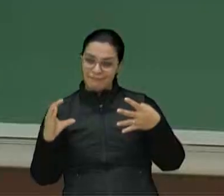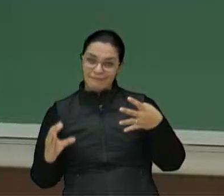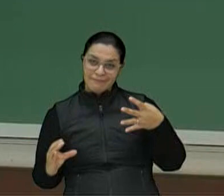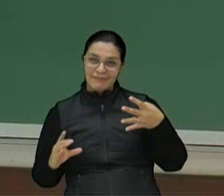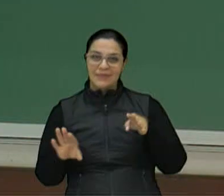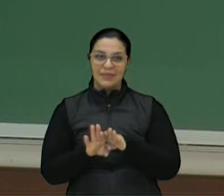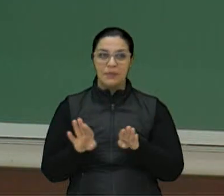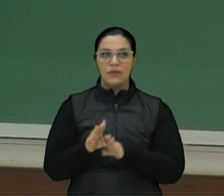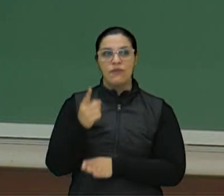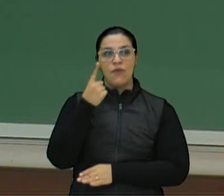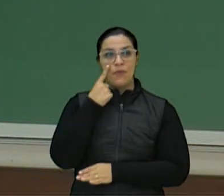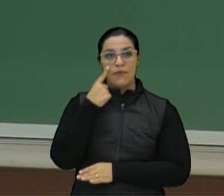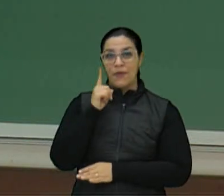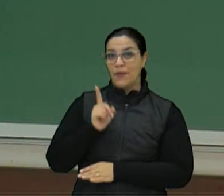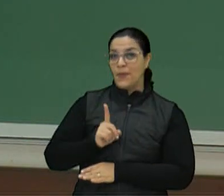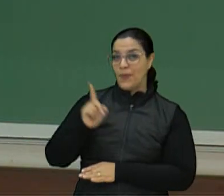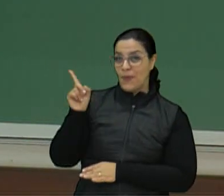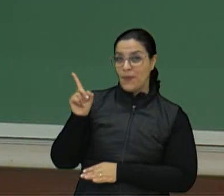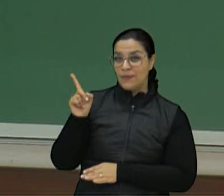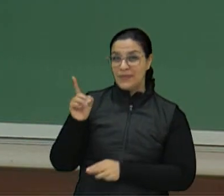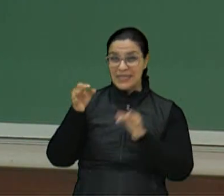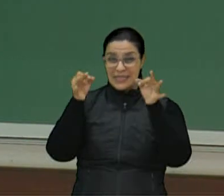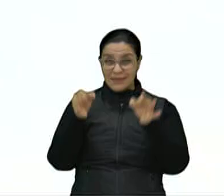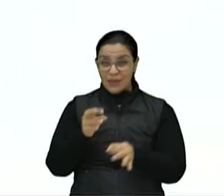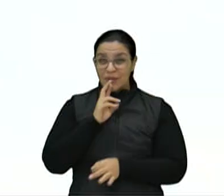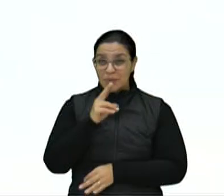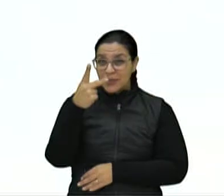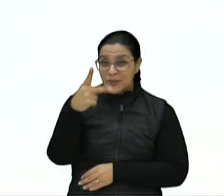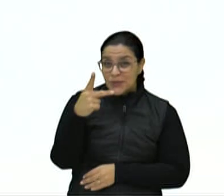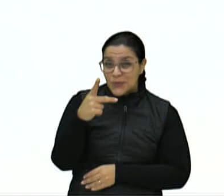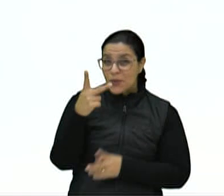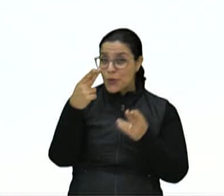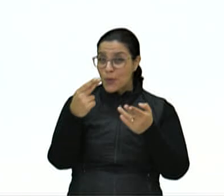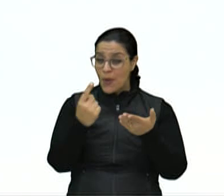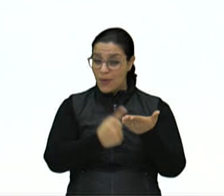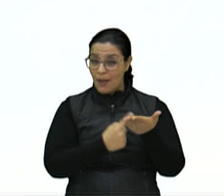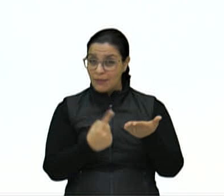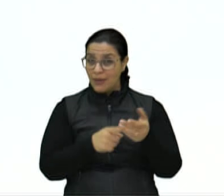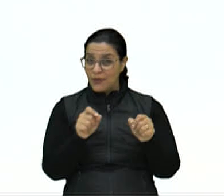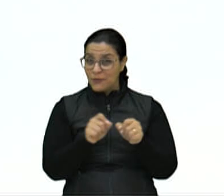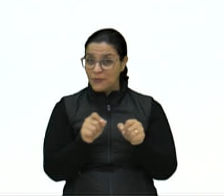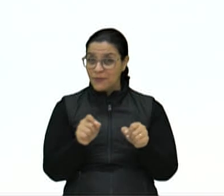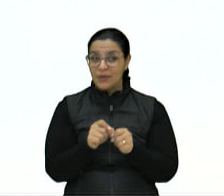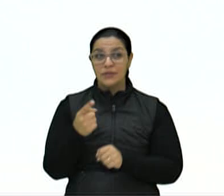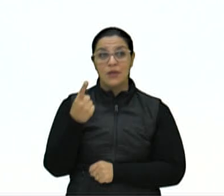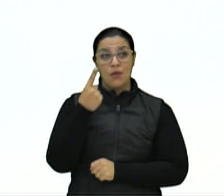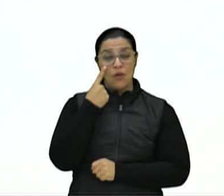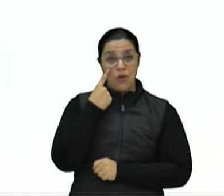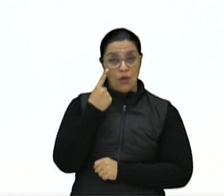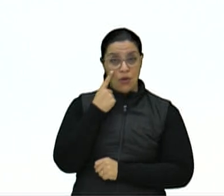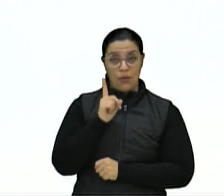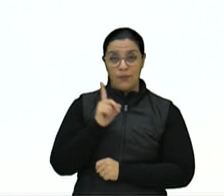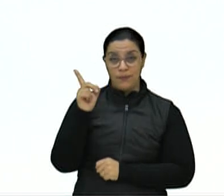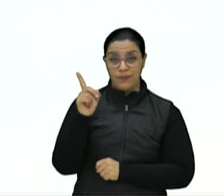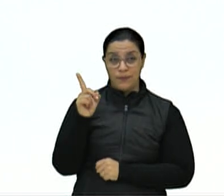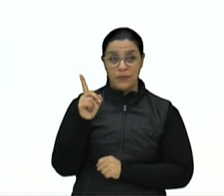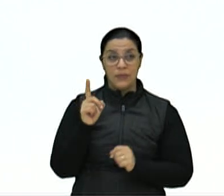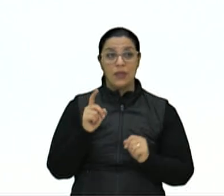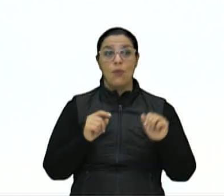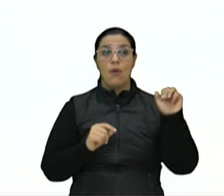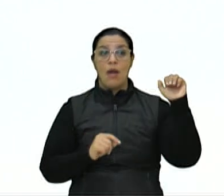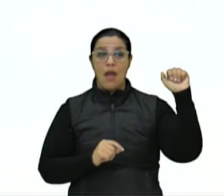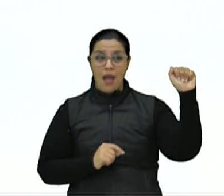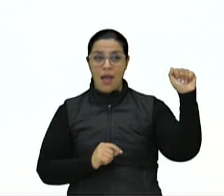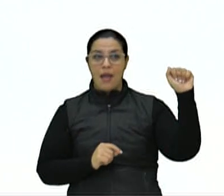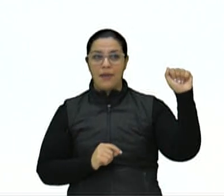vamos observar. Confere com a que vocês colocaram no caderno. Então, da primeira coluna,